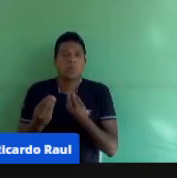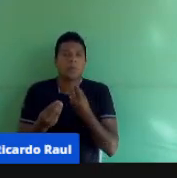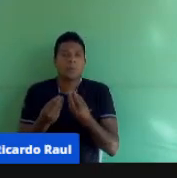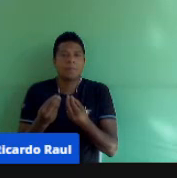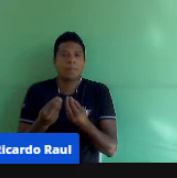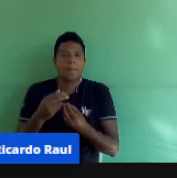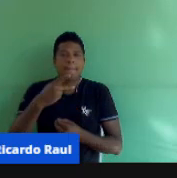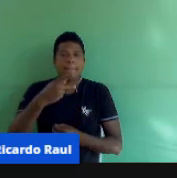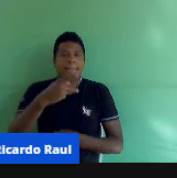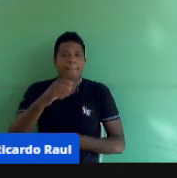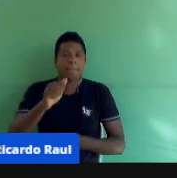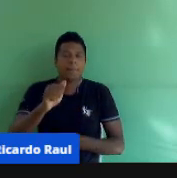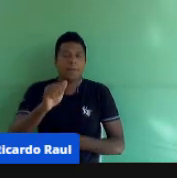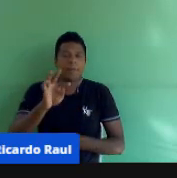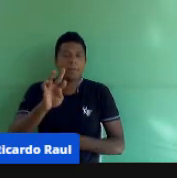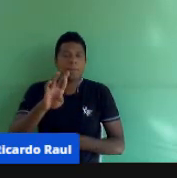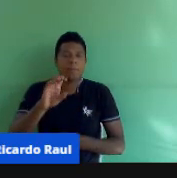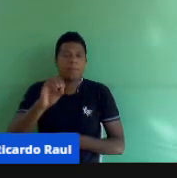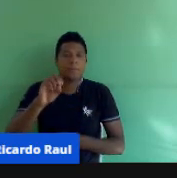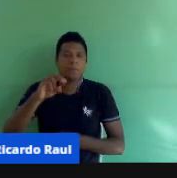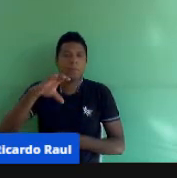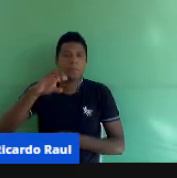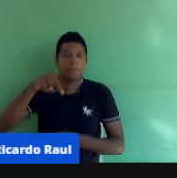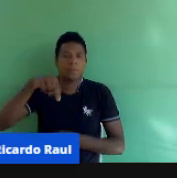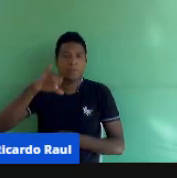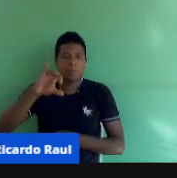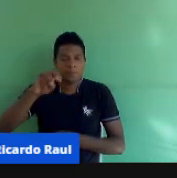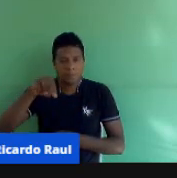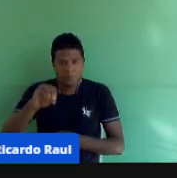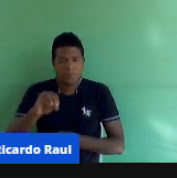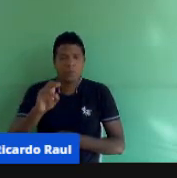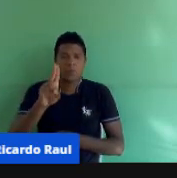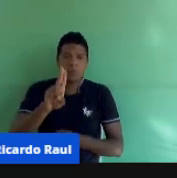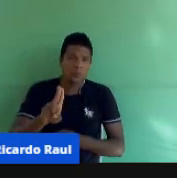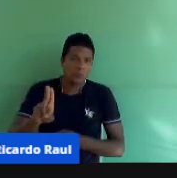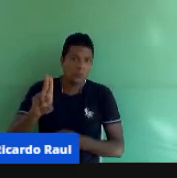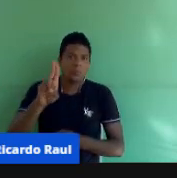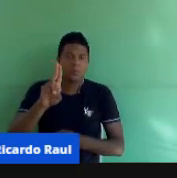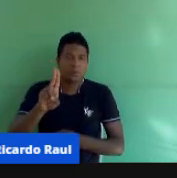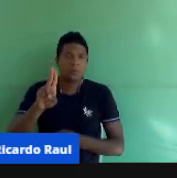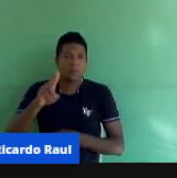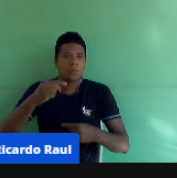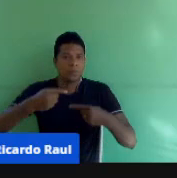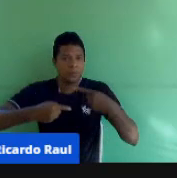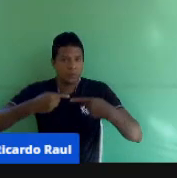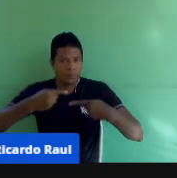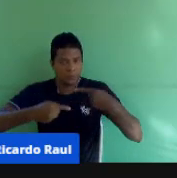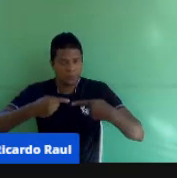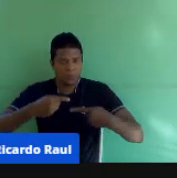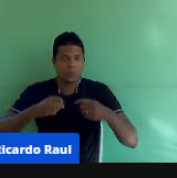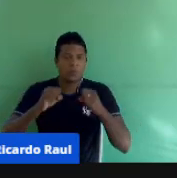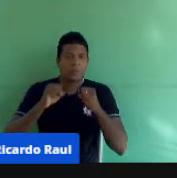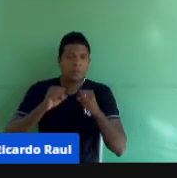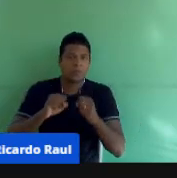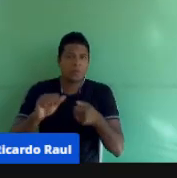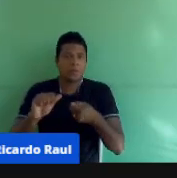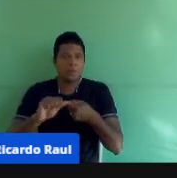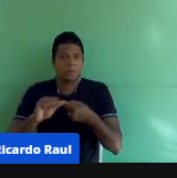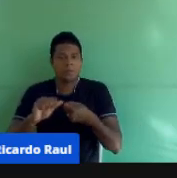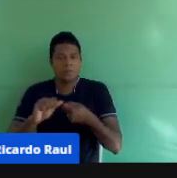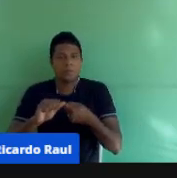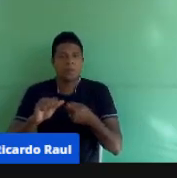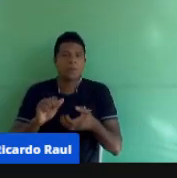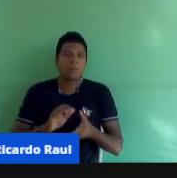daquele filme que a gente está levando para os nossos alunos, os usos políticos que se podem fazer, ou que se